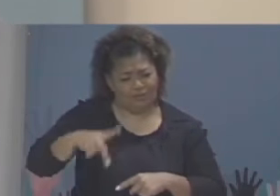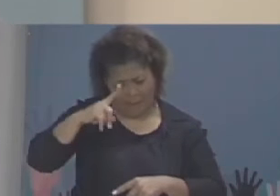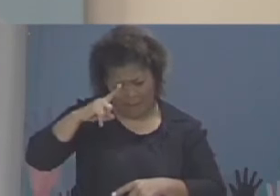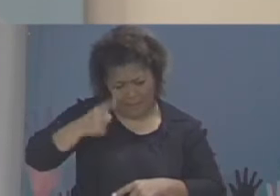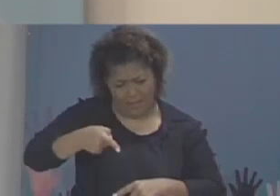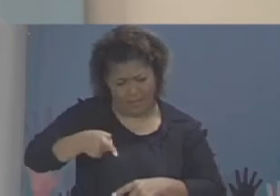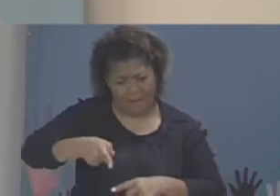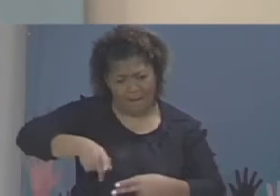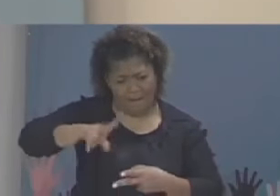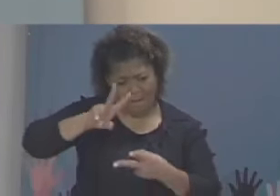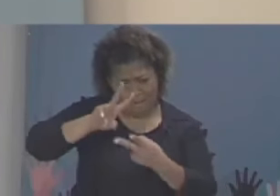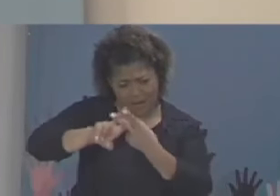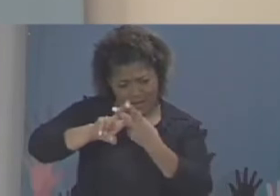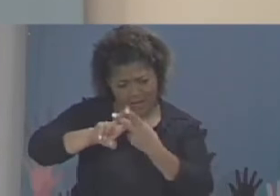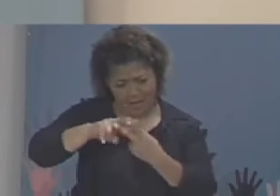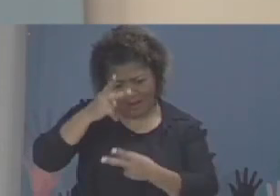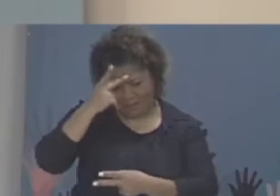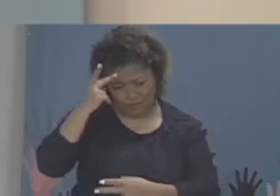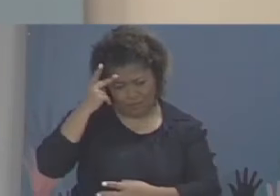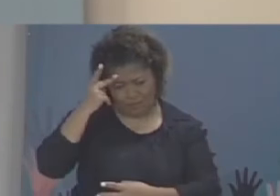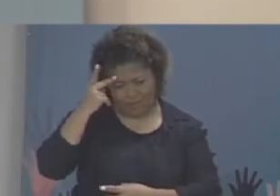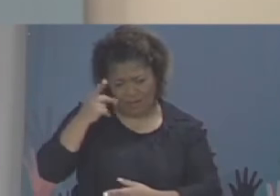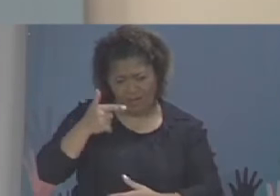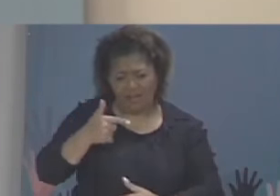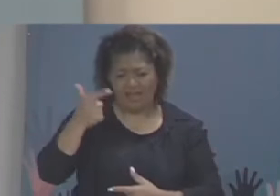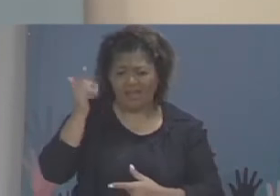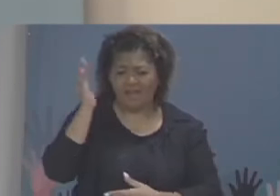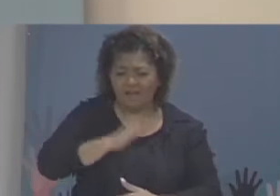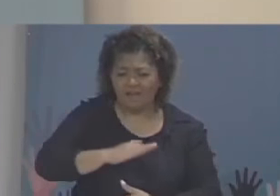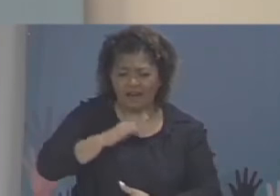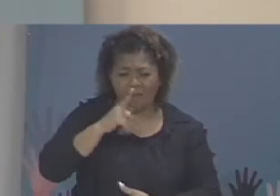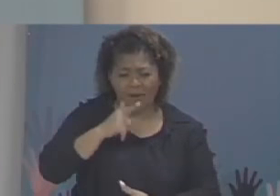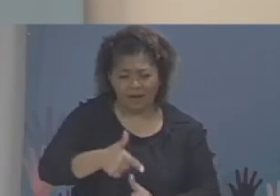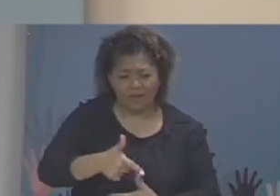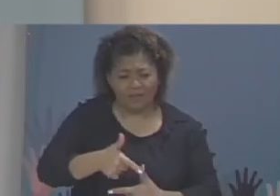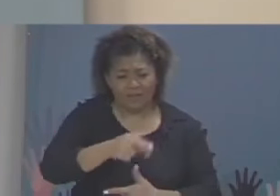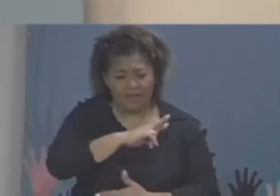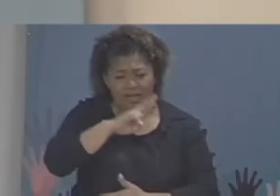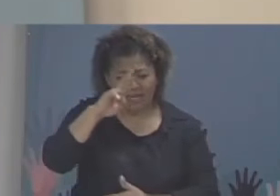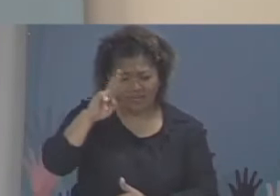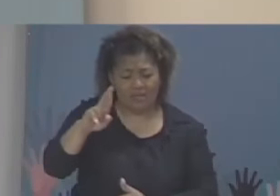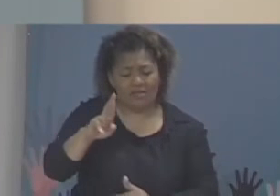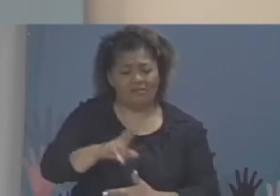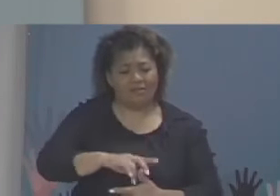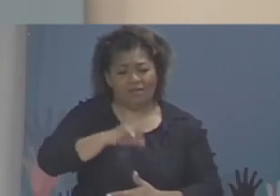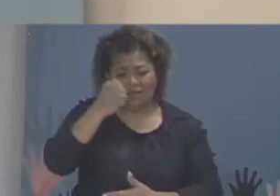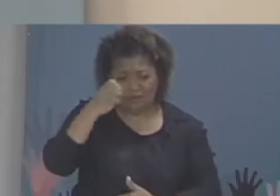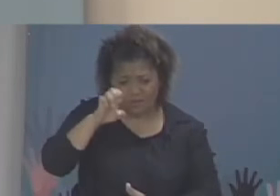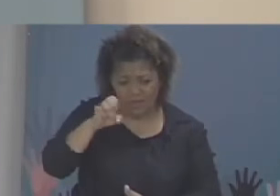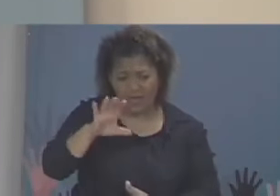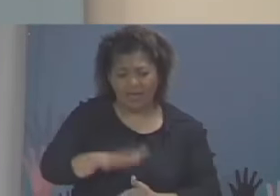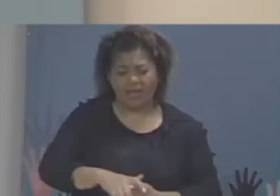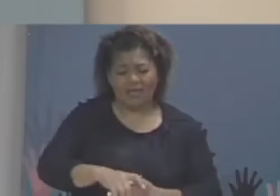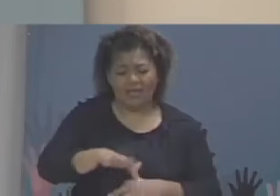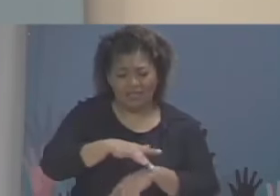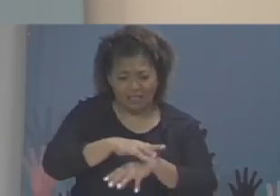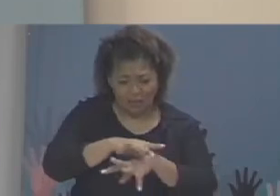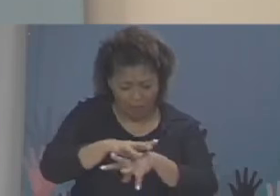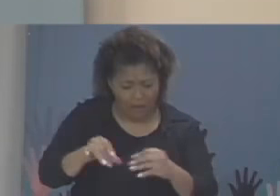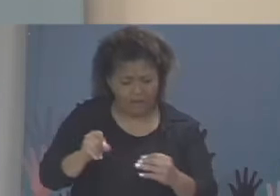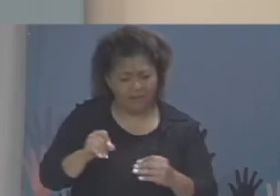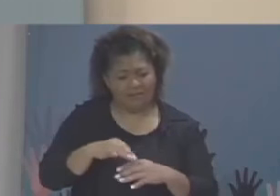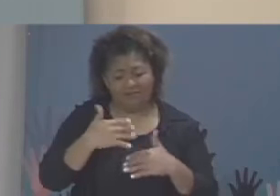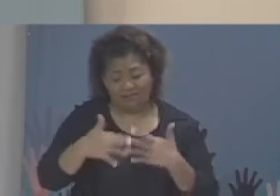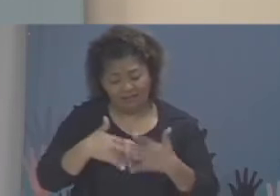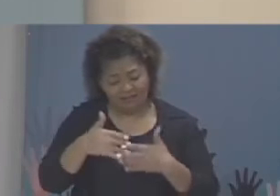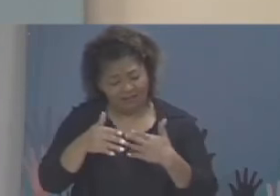solto. Direito humano não é uma finalidade, é atividade de meio. A gente caminha com direito, a gente caminha com democracia. Então, eu fico muito feliz em